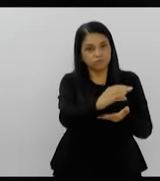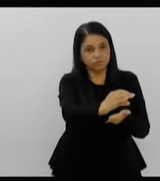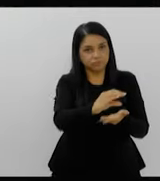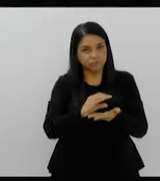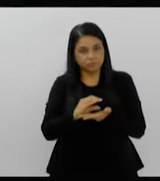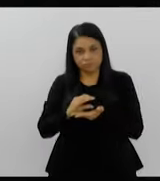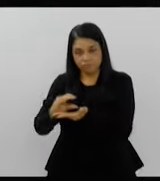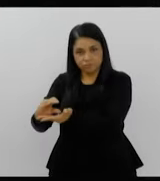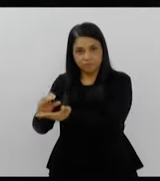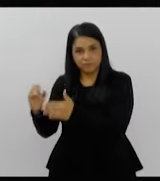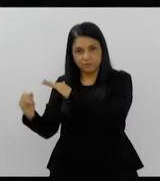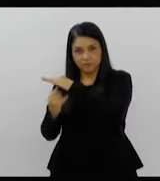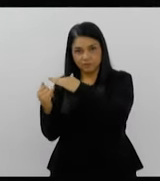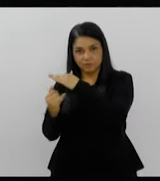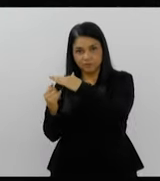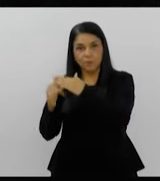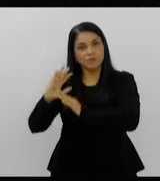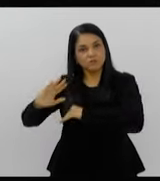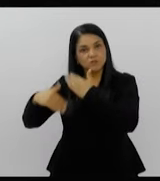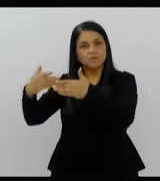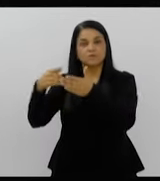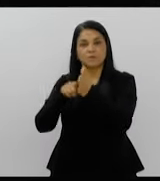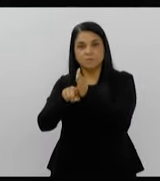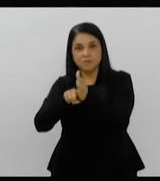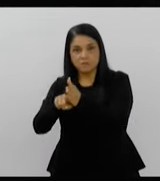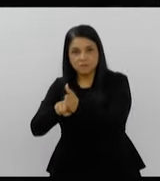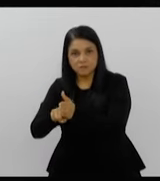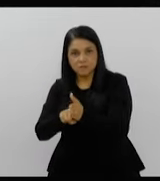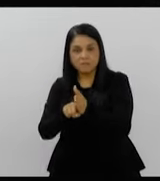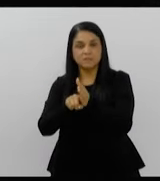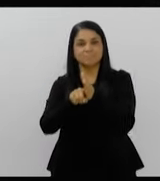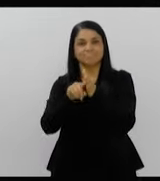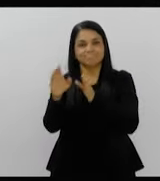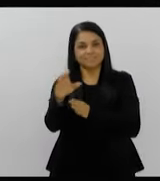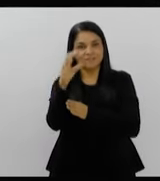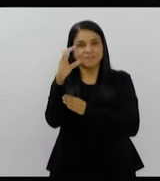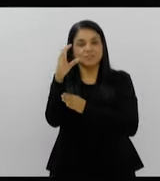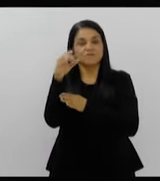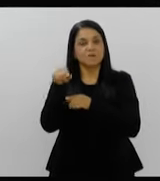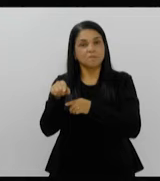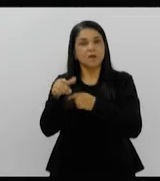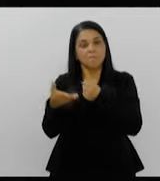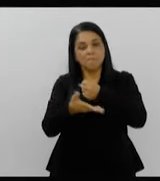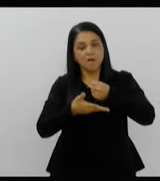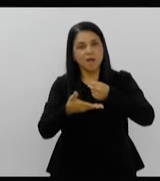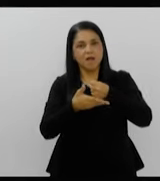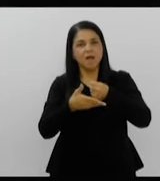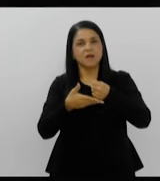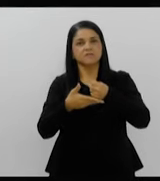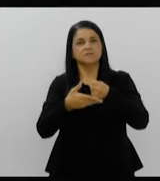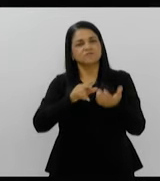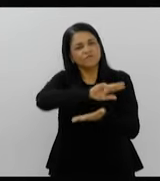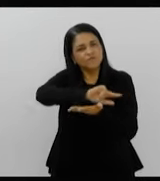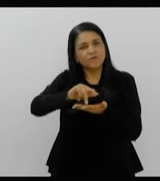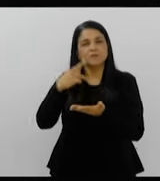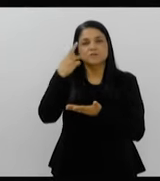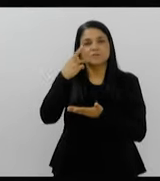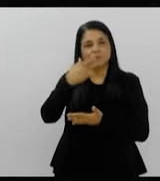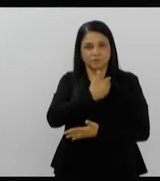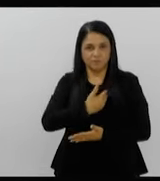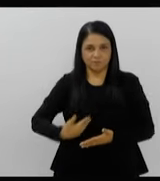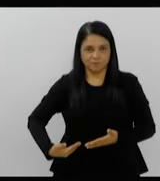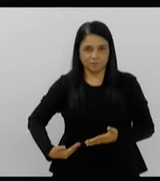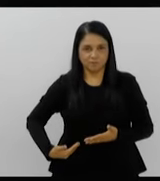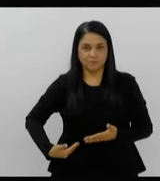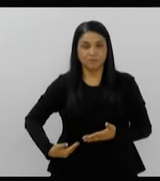nessas instituições para que elas desenvolvam pesquisas que vão ser base de hidratação de diversas políticas públicas e